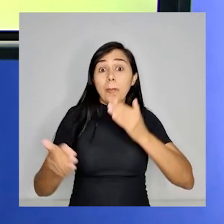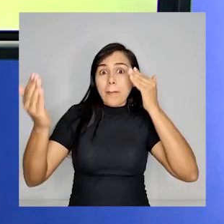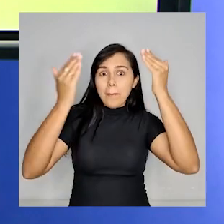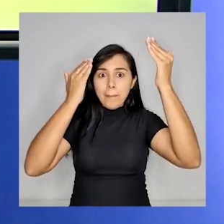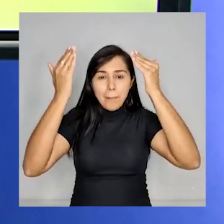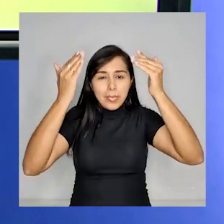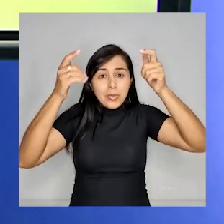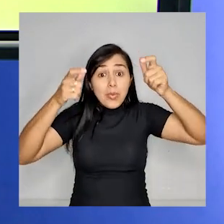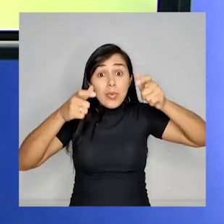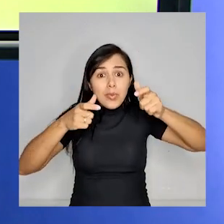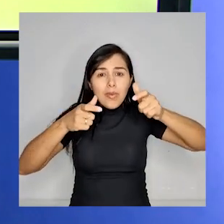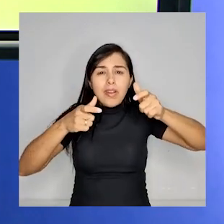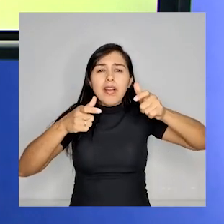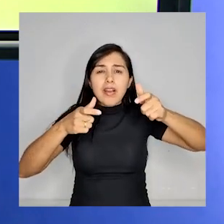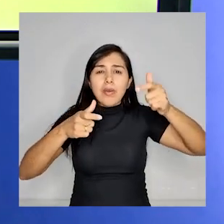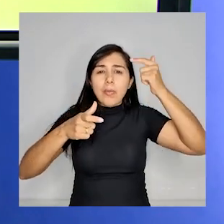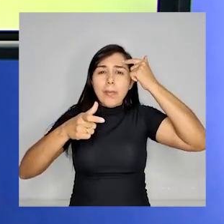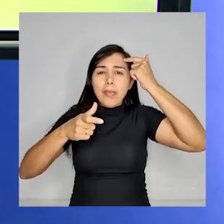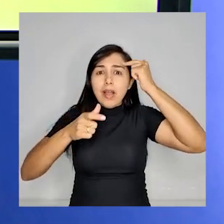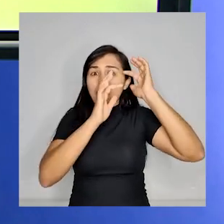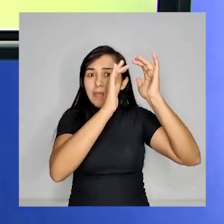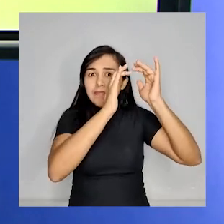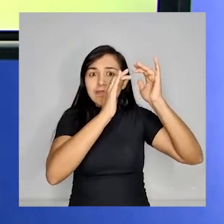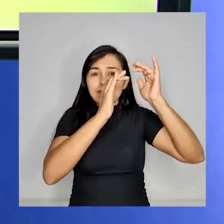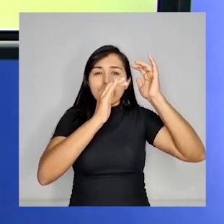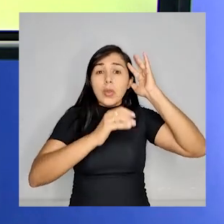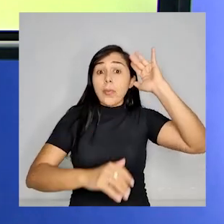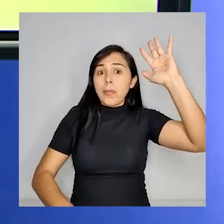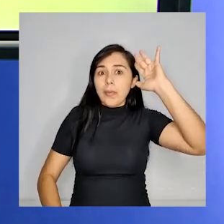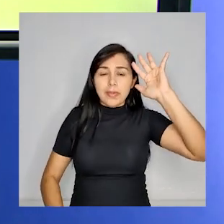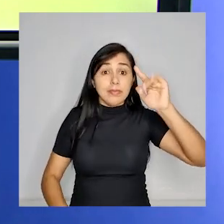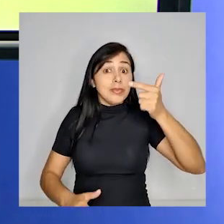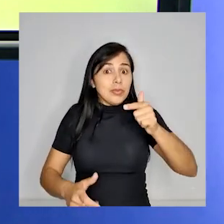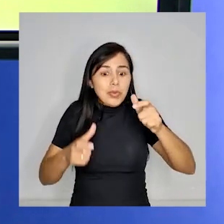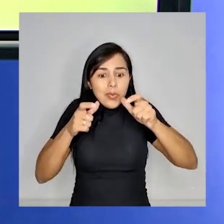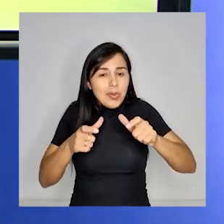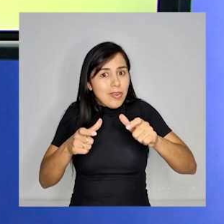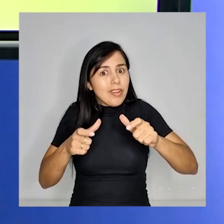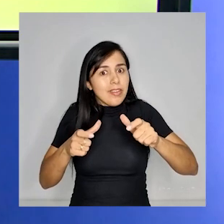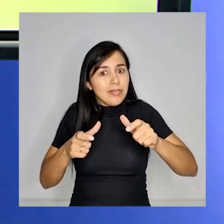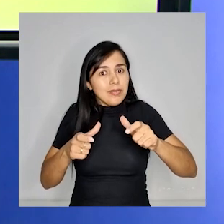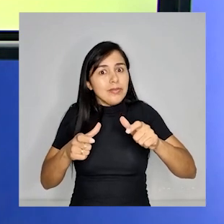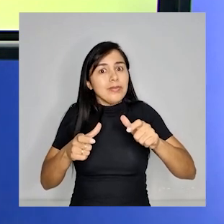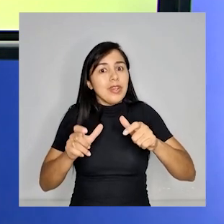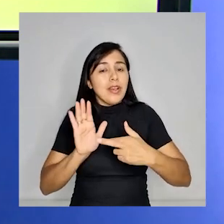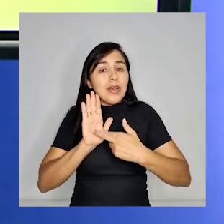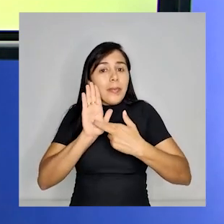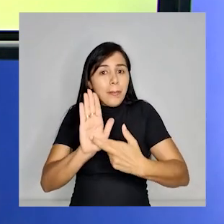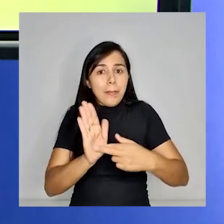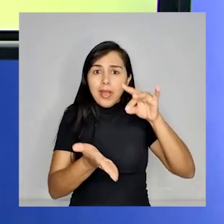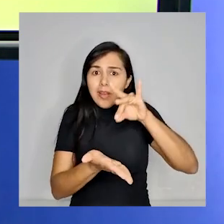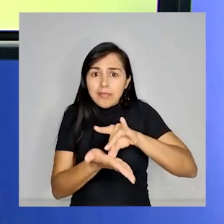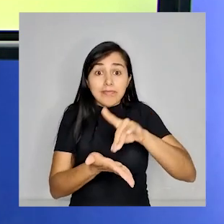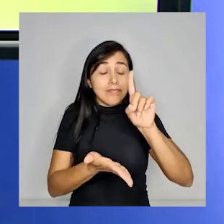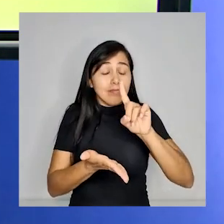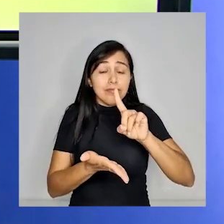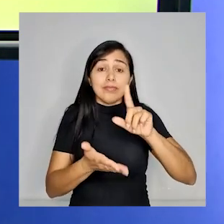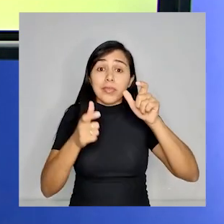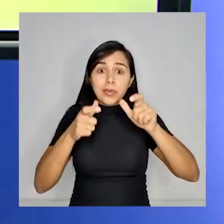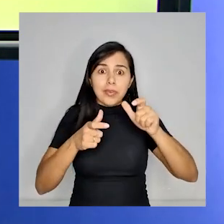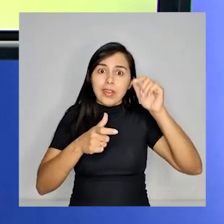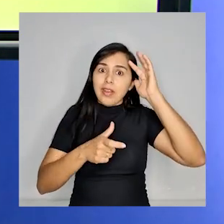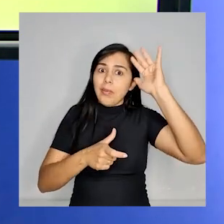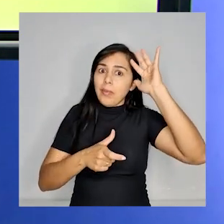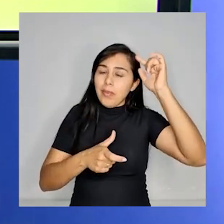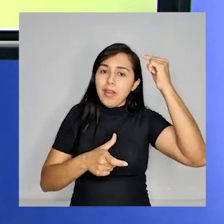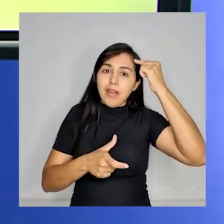ambiente interior de um personagem, ou seja, não há um espaço físico que seja revelado. Portanto, nesse caso, a